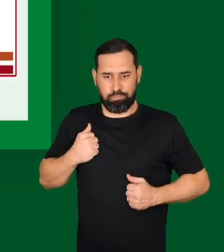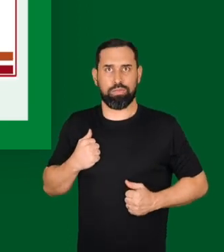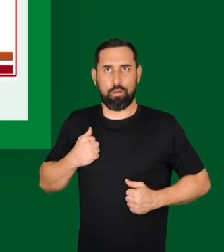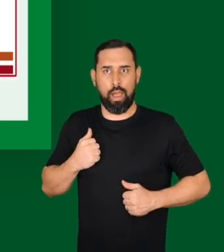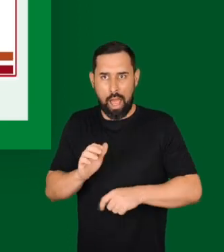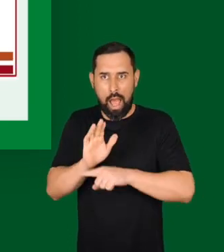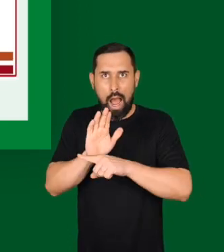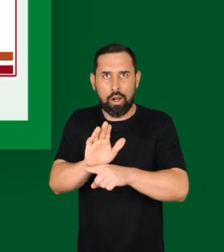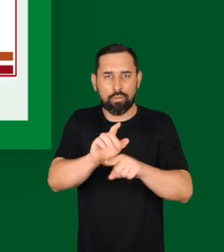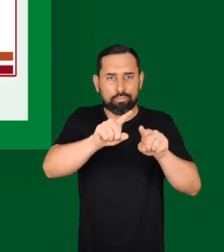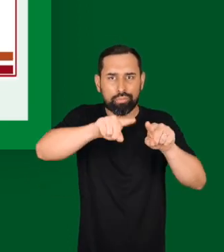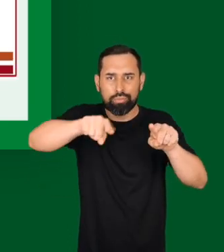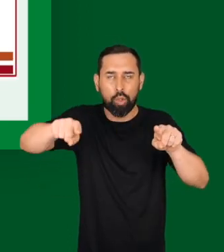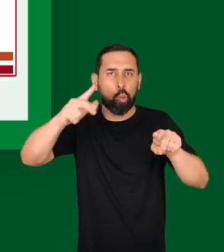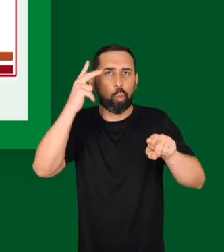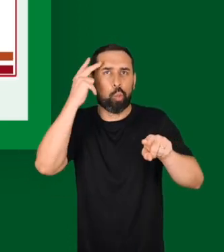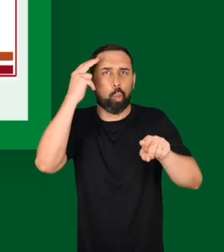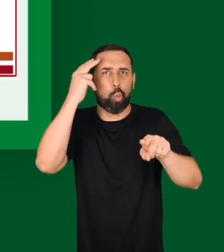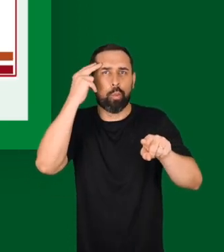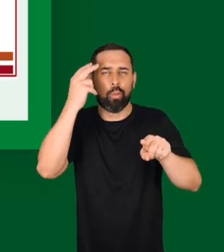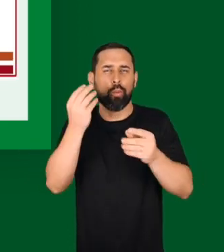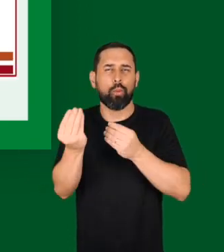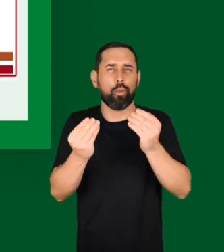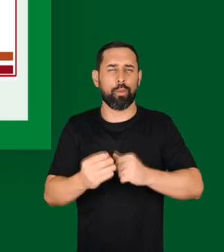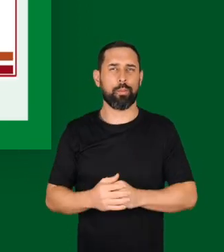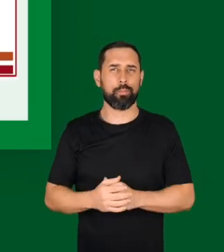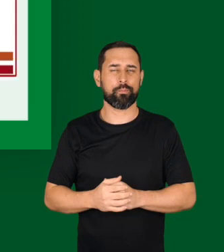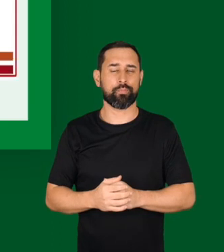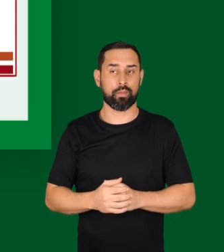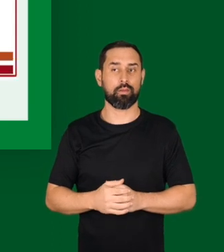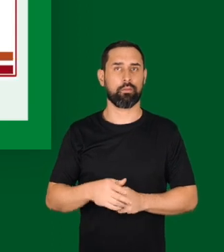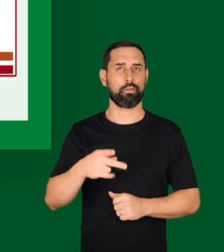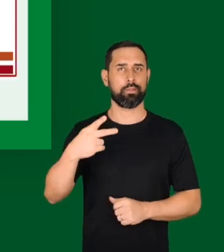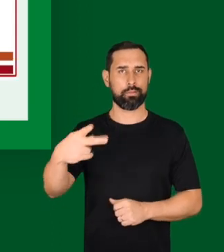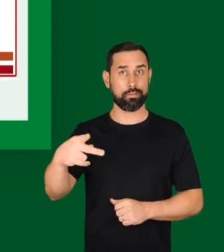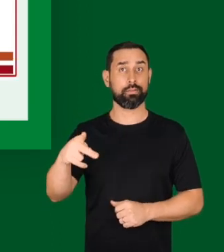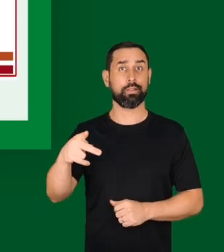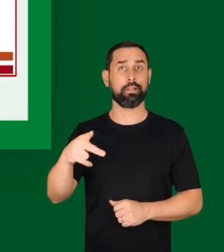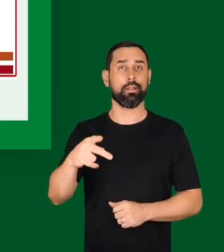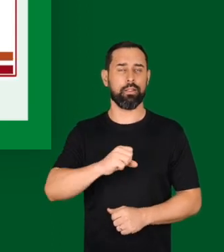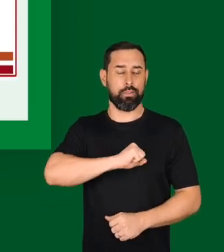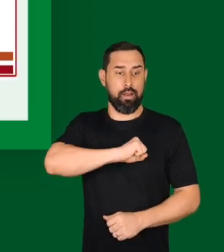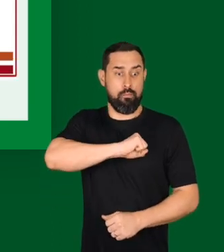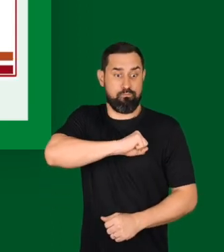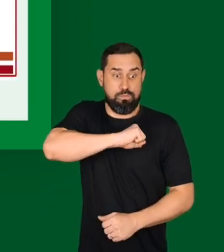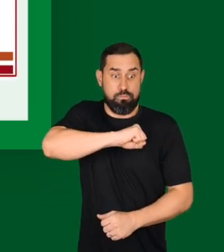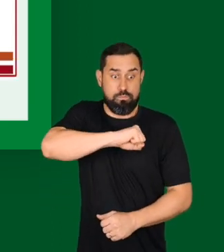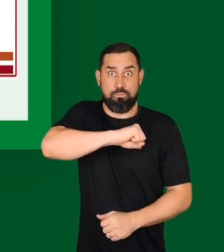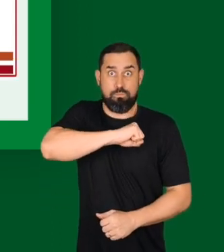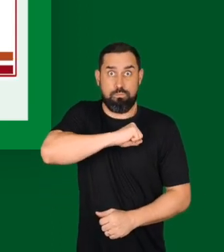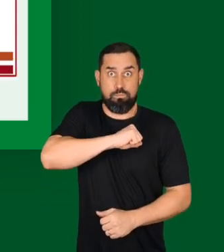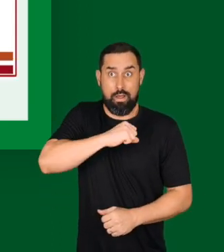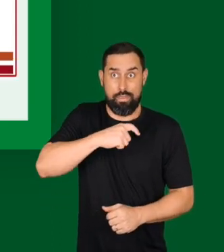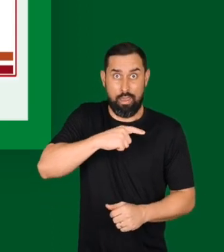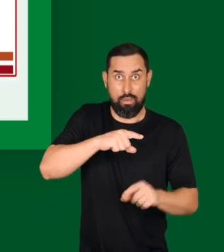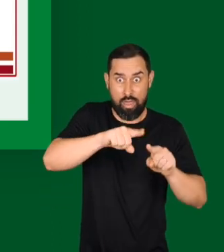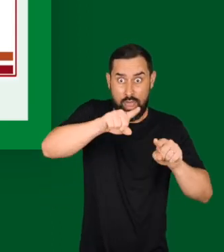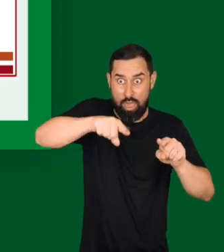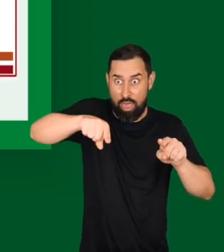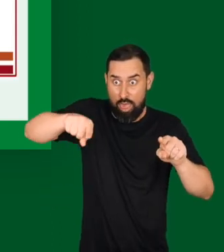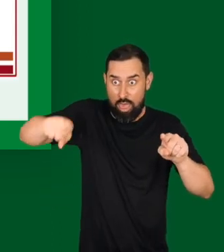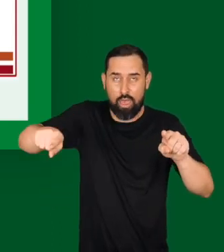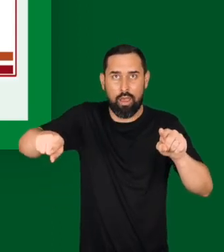a cardioversão sincronizada? Então a gente já falou que a cardioversão sincronizada eu vou usar na